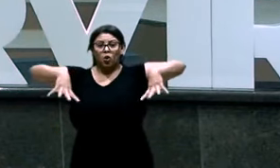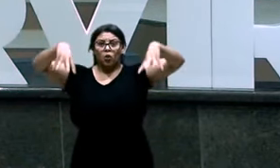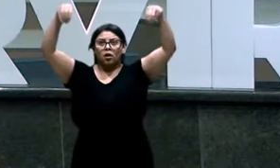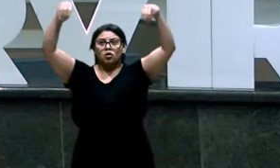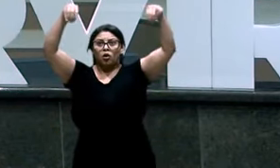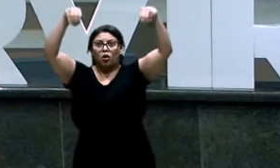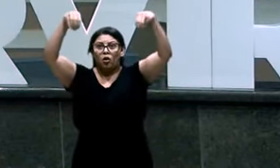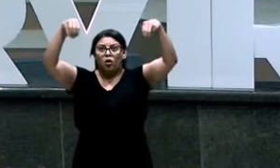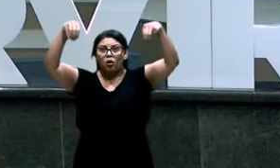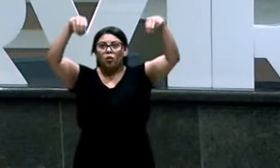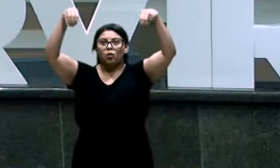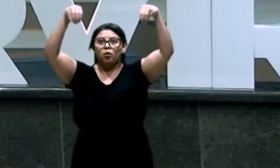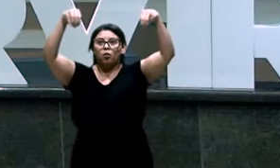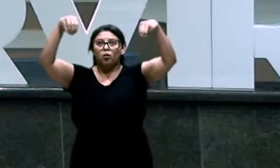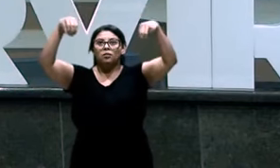quando eu li aquilo, eu chorei.